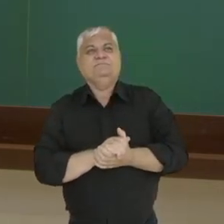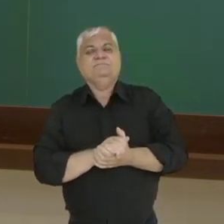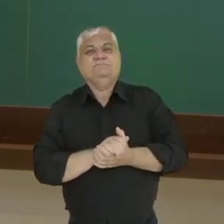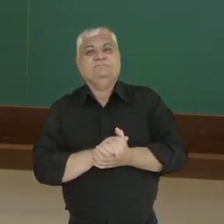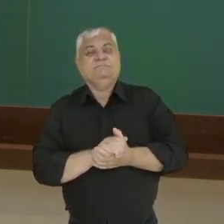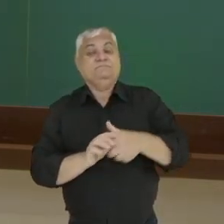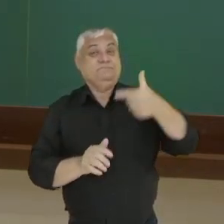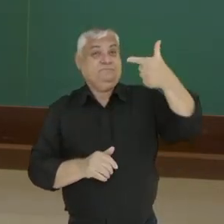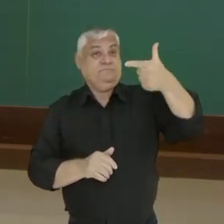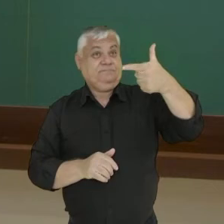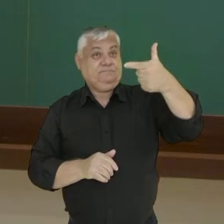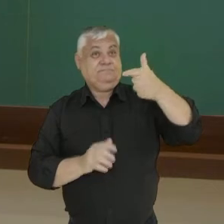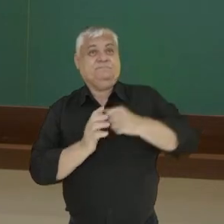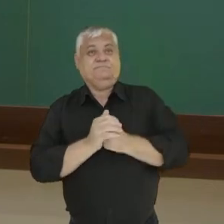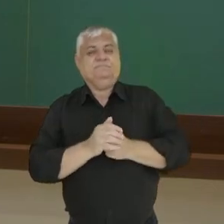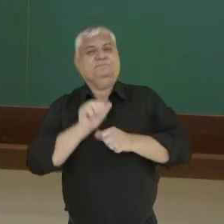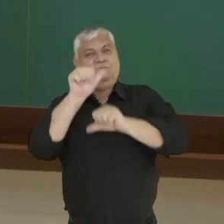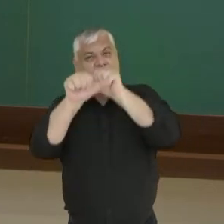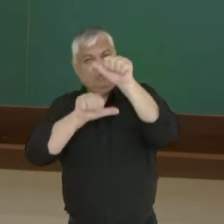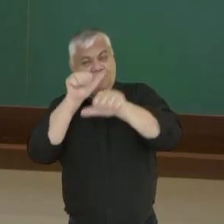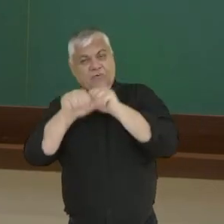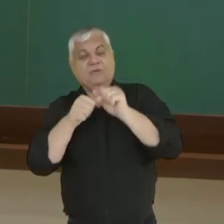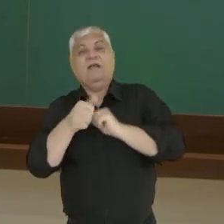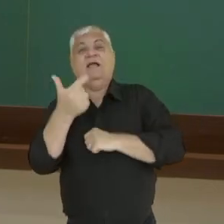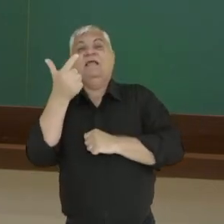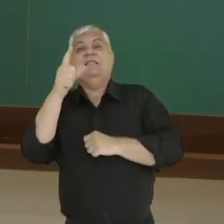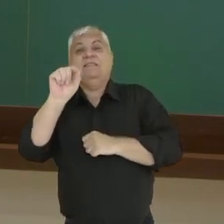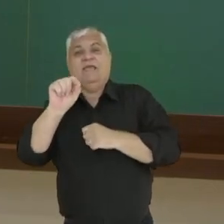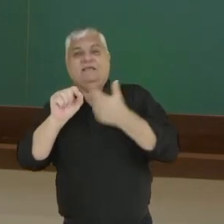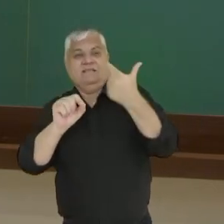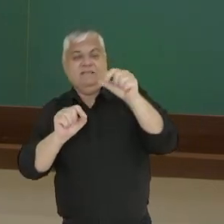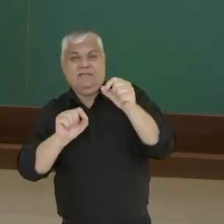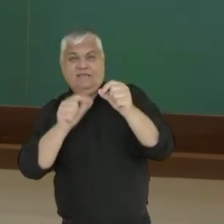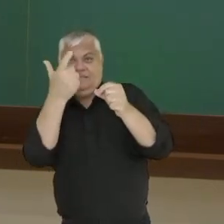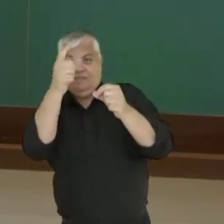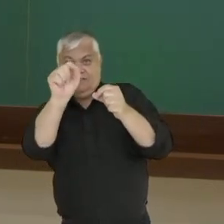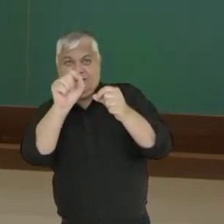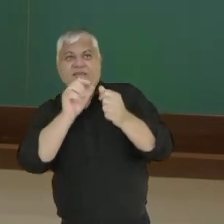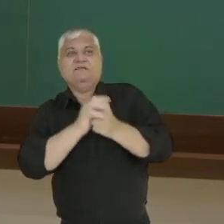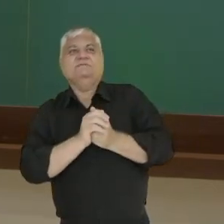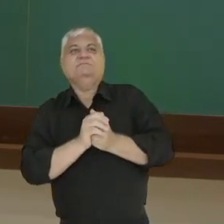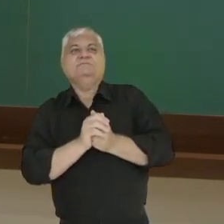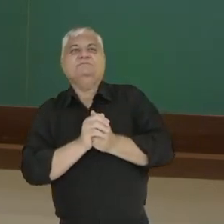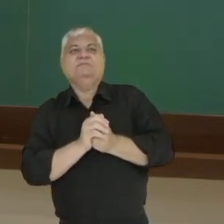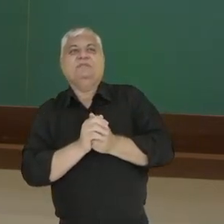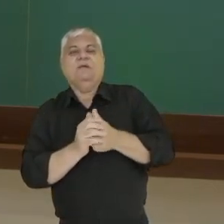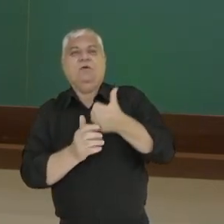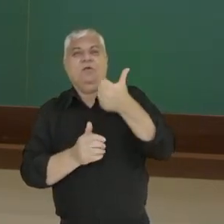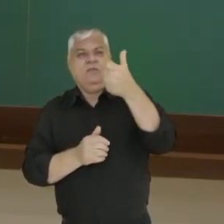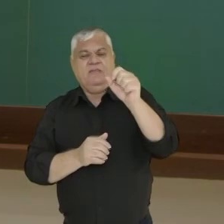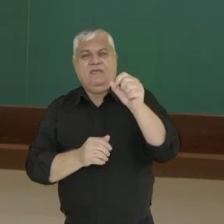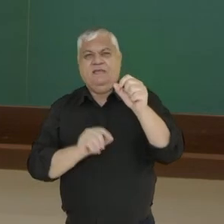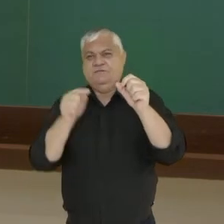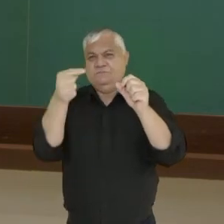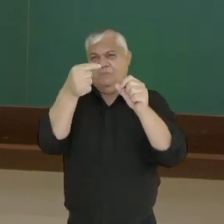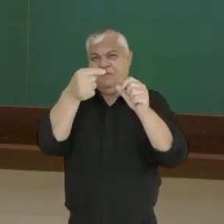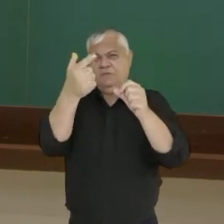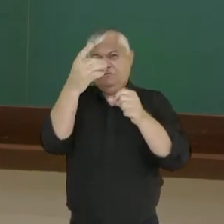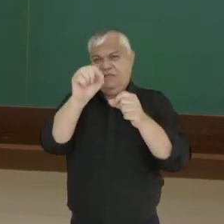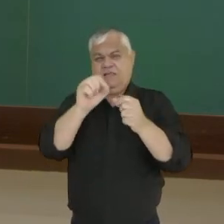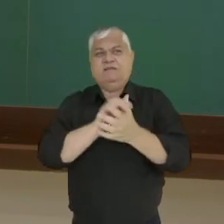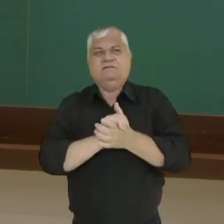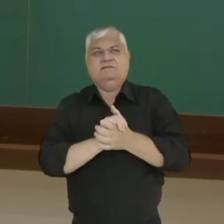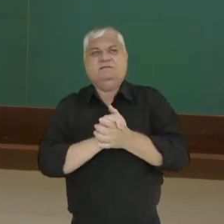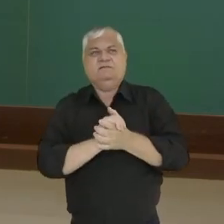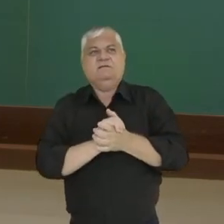Próximo, vamos substituir novamente no lugar do H+, 10 na -10. Então substituímos, calculamos já